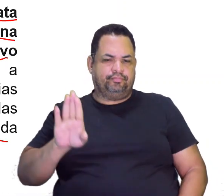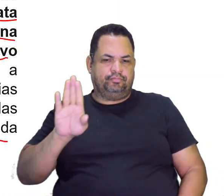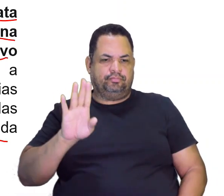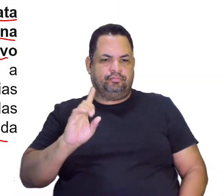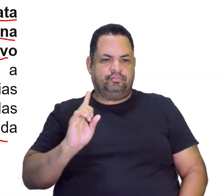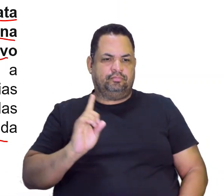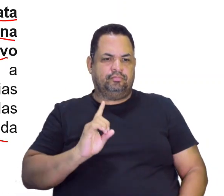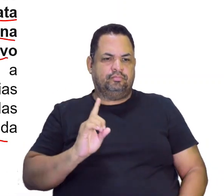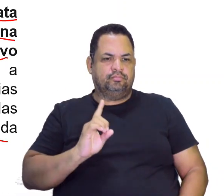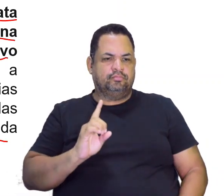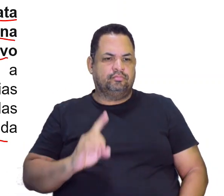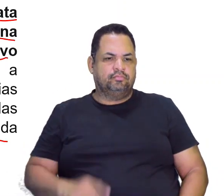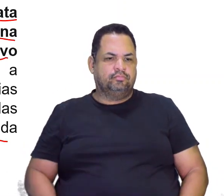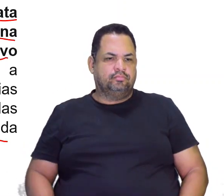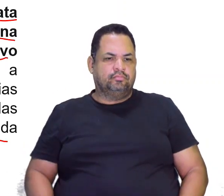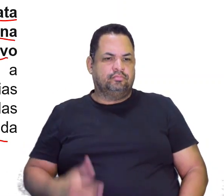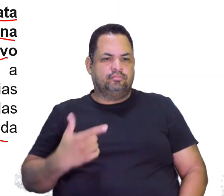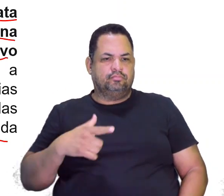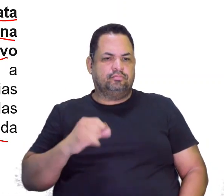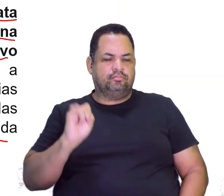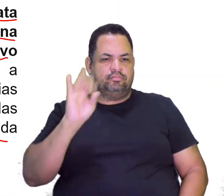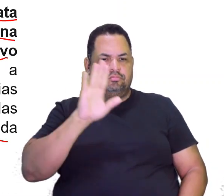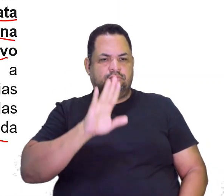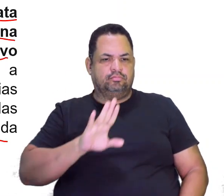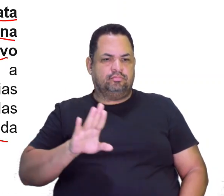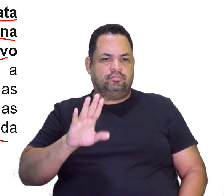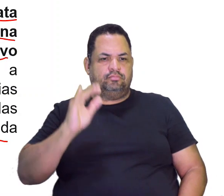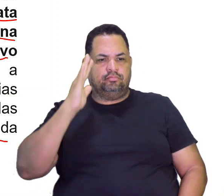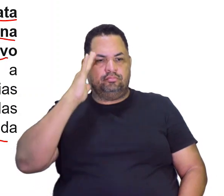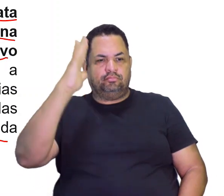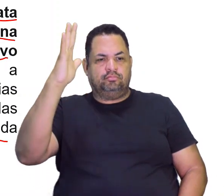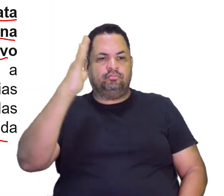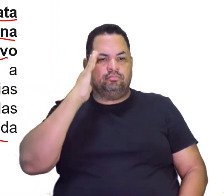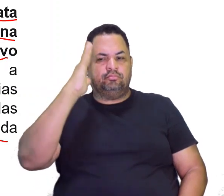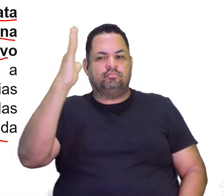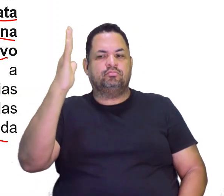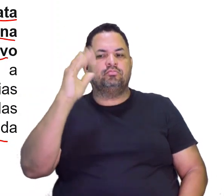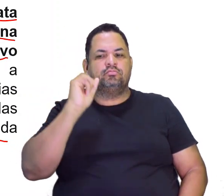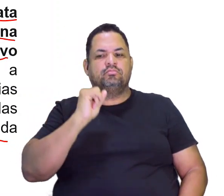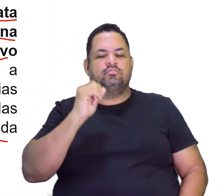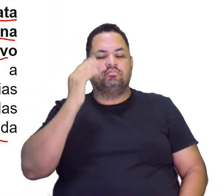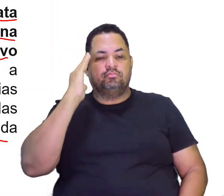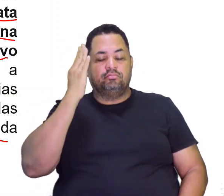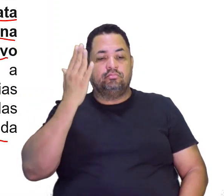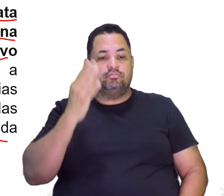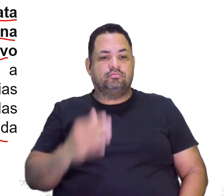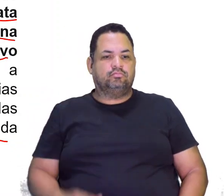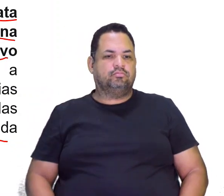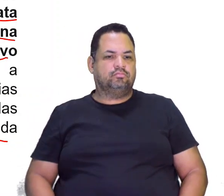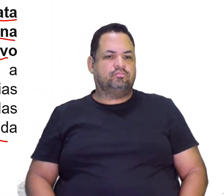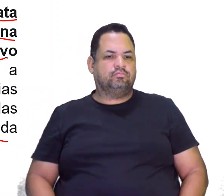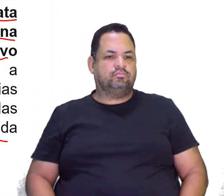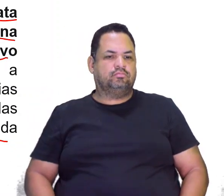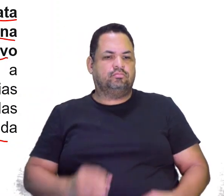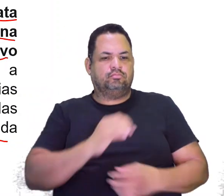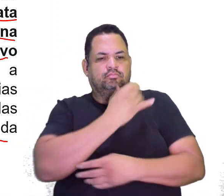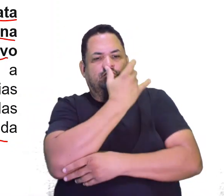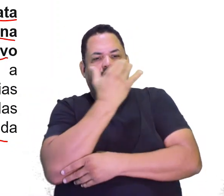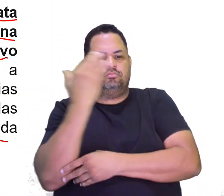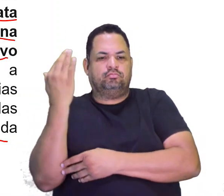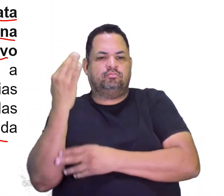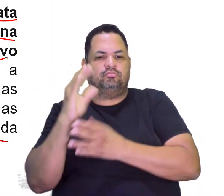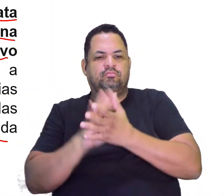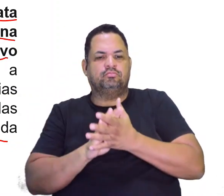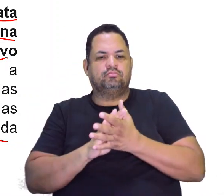que não é não existe essa figura né é uma figura imaginária né e plantas e